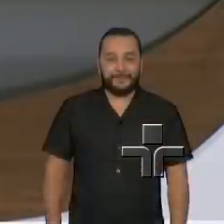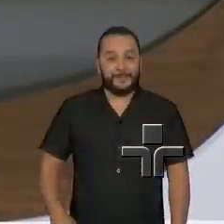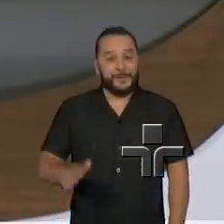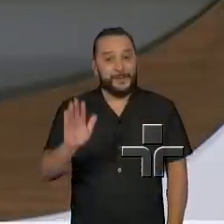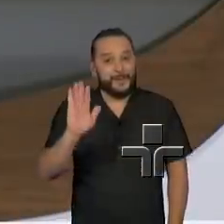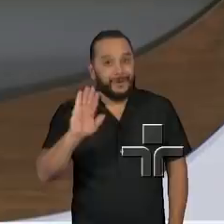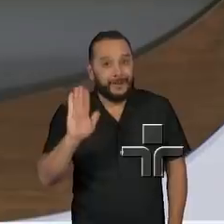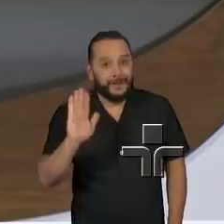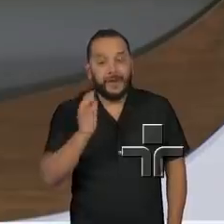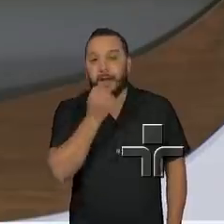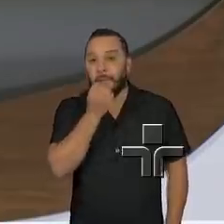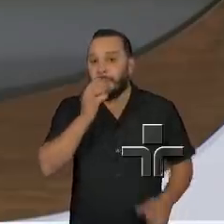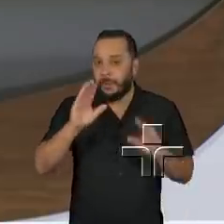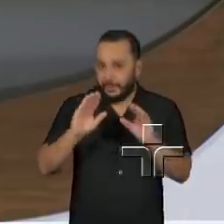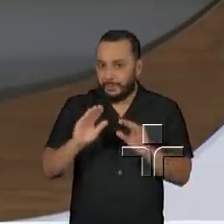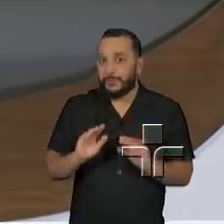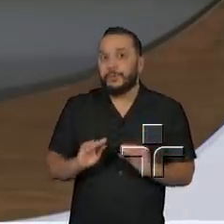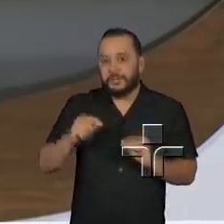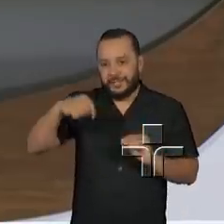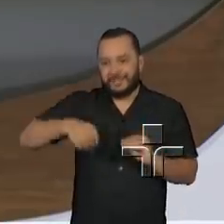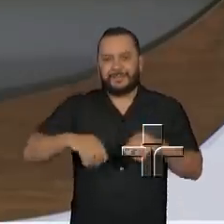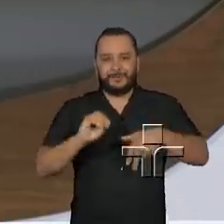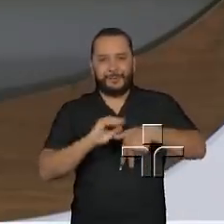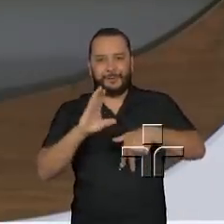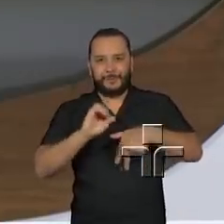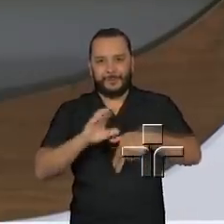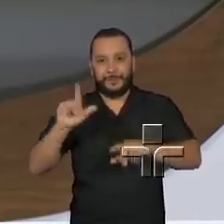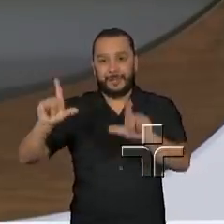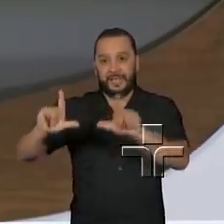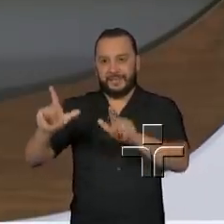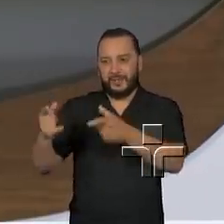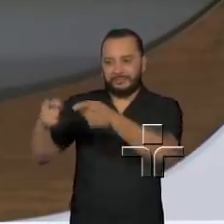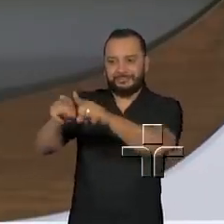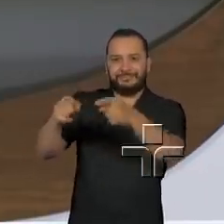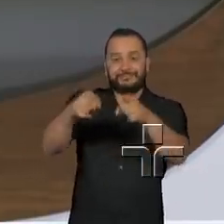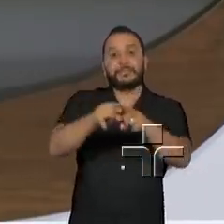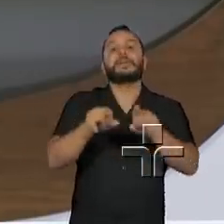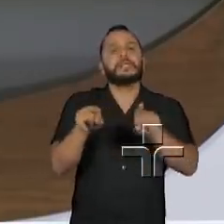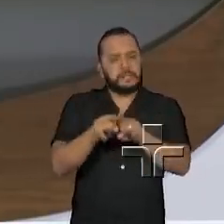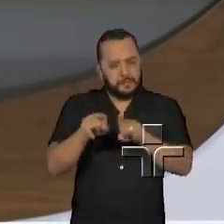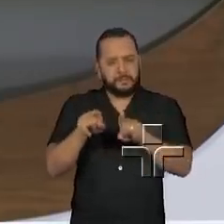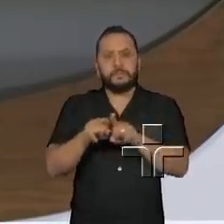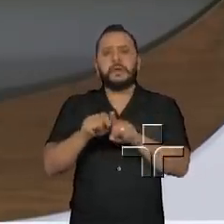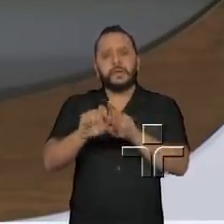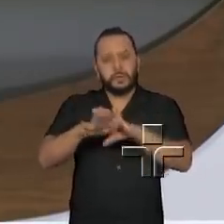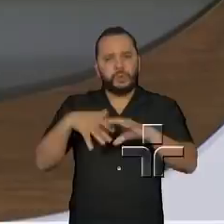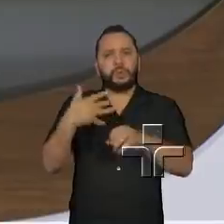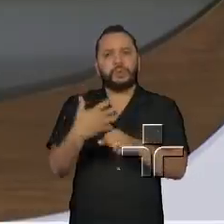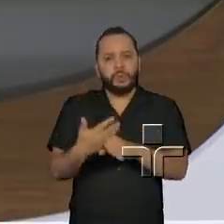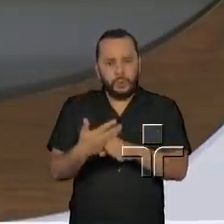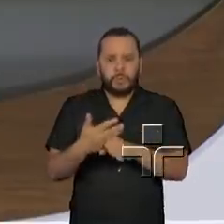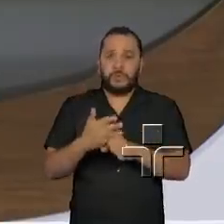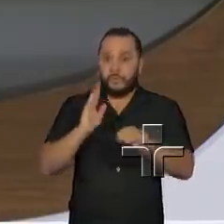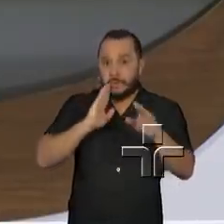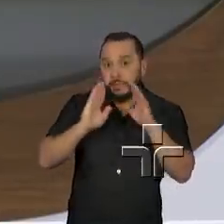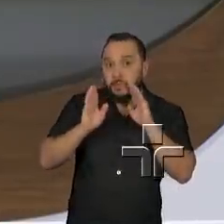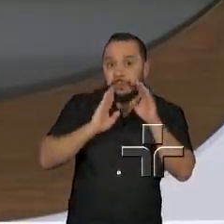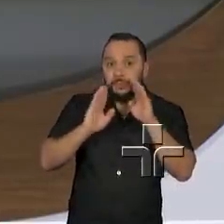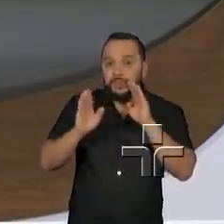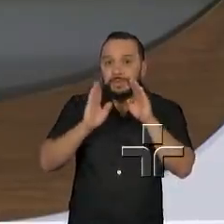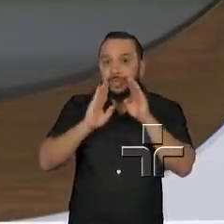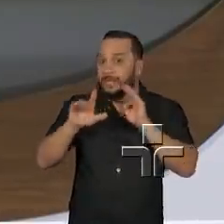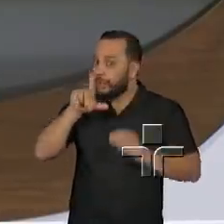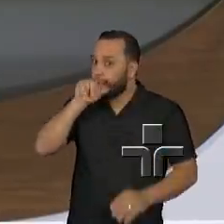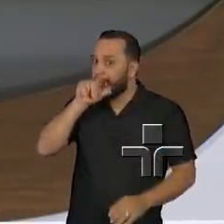Olá, boa noite. Com transmissão pela TV Cultura, emissoras afiliadas e conectado no YouTube, Facebook e Twitter, o Roda